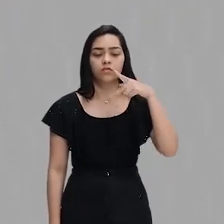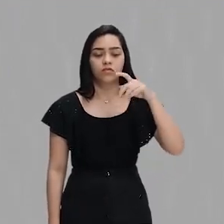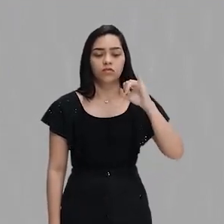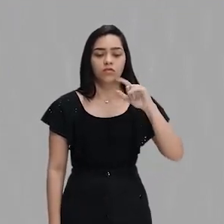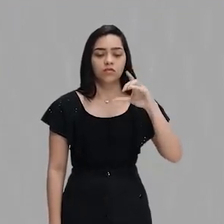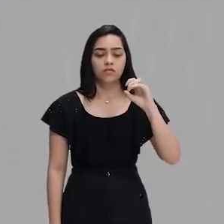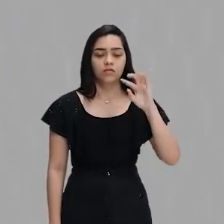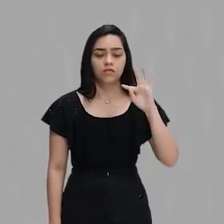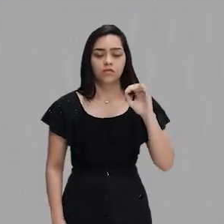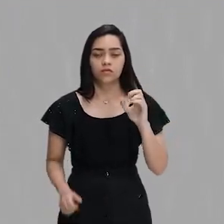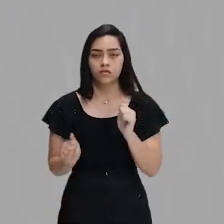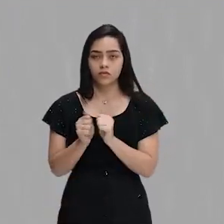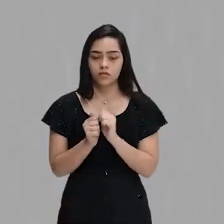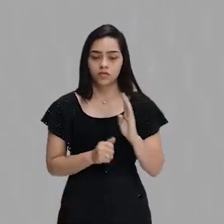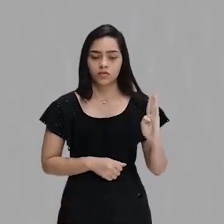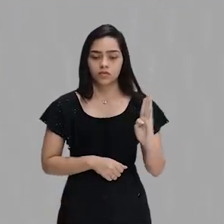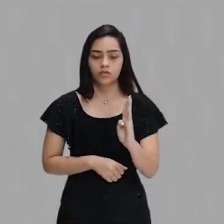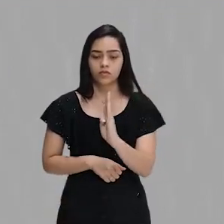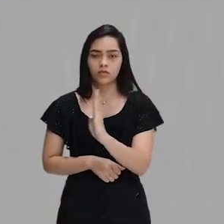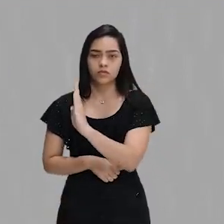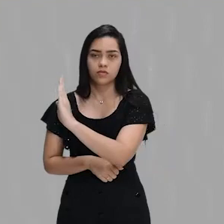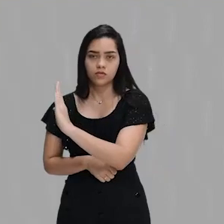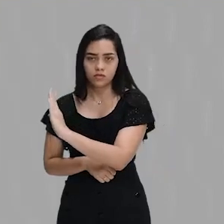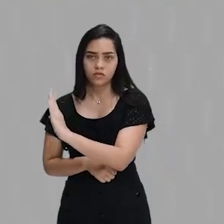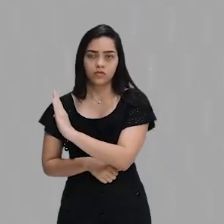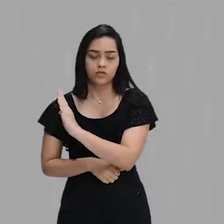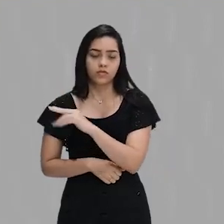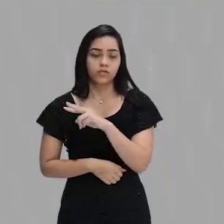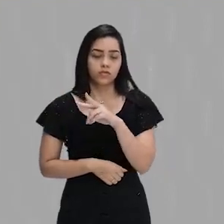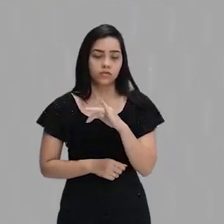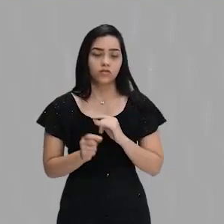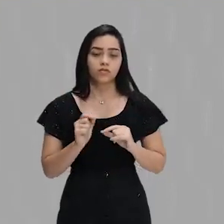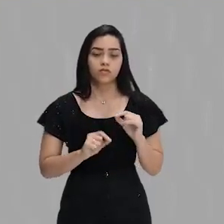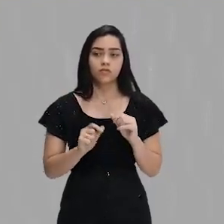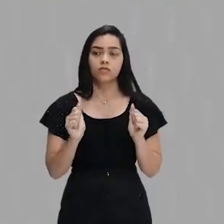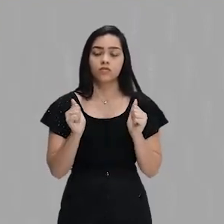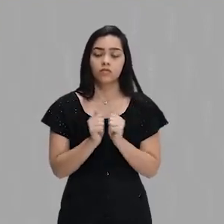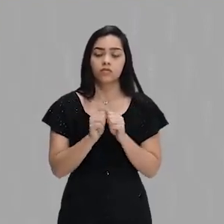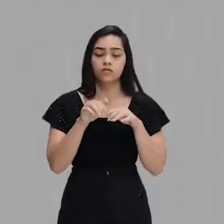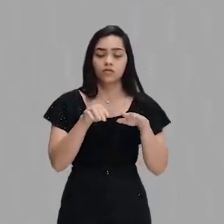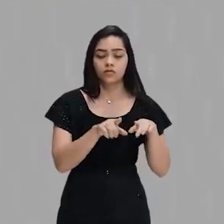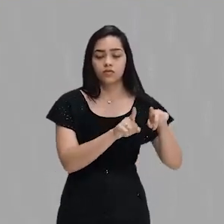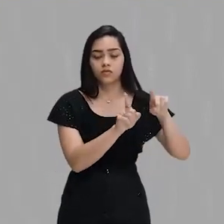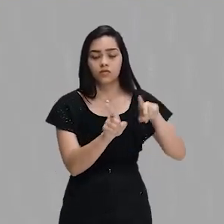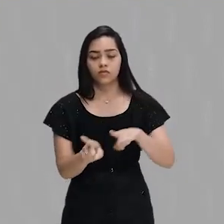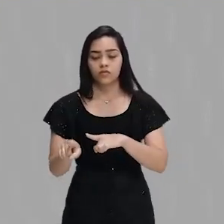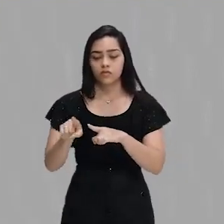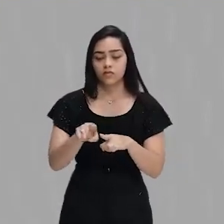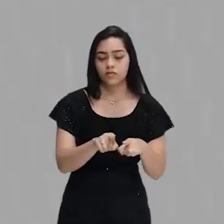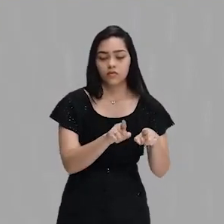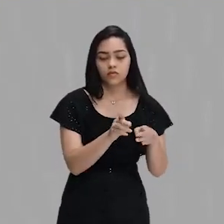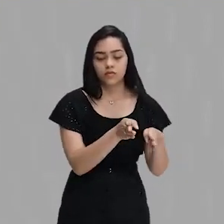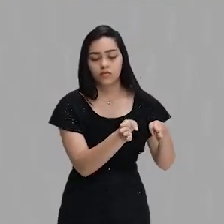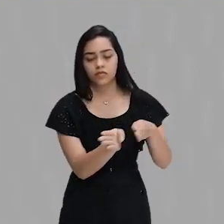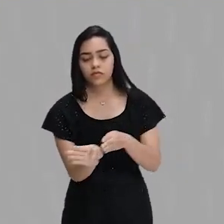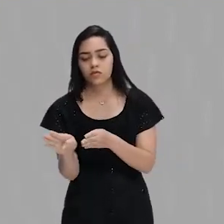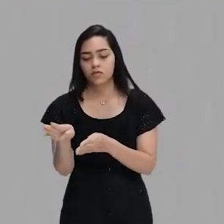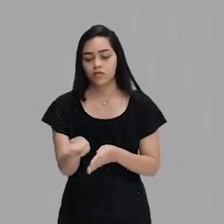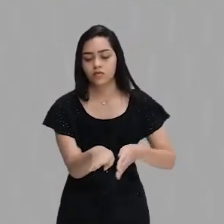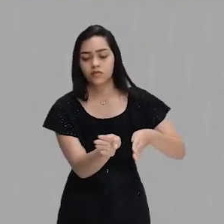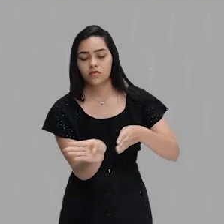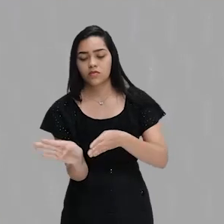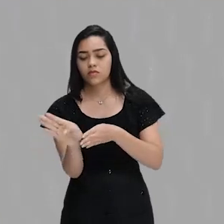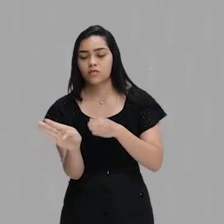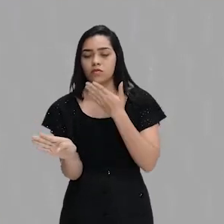tubarão. Olha só, esses peixes aqui eles ficam constantemente nadando junto com o tubarão. E quando o tubarão